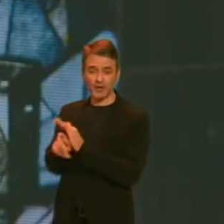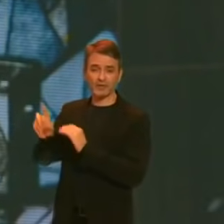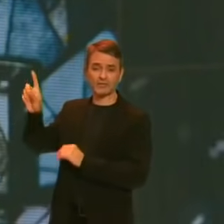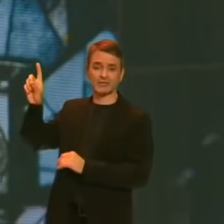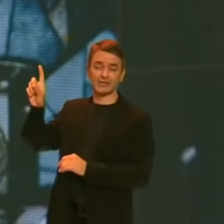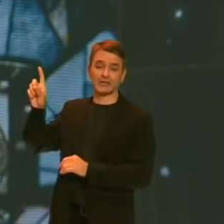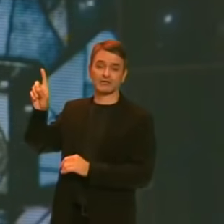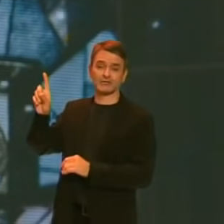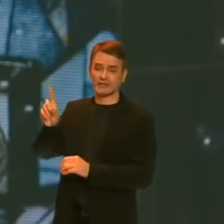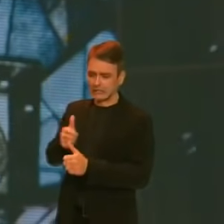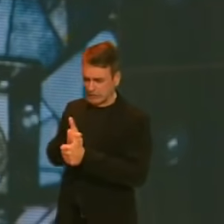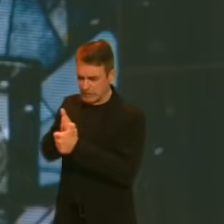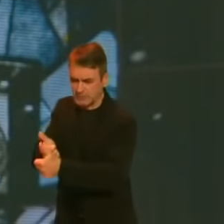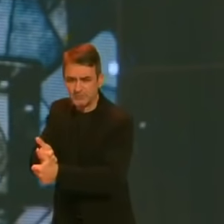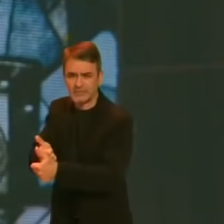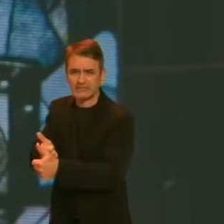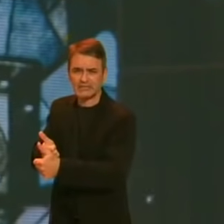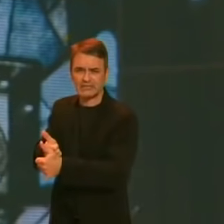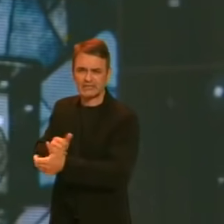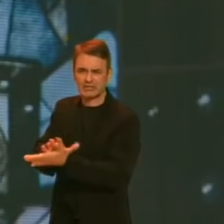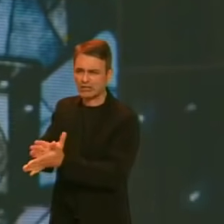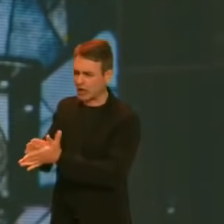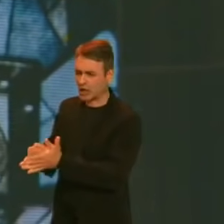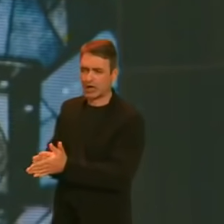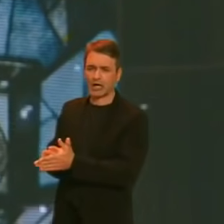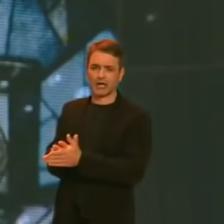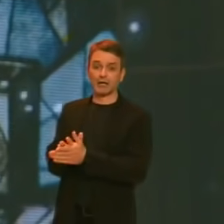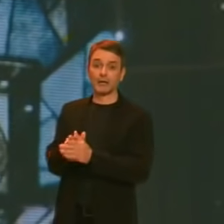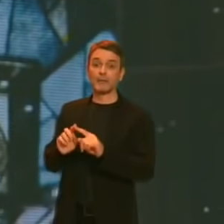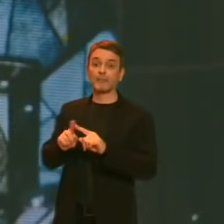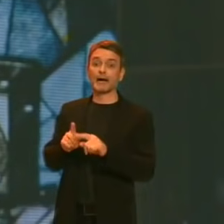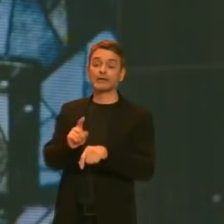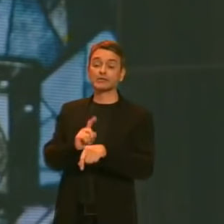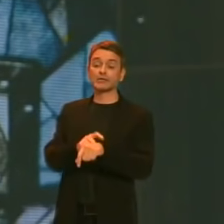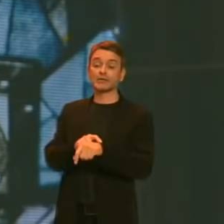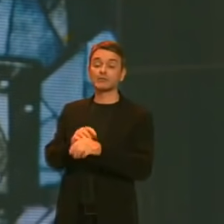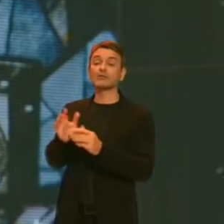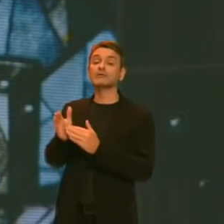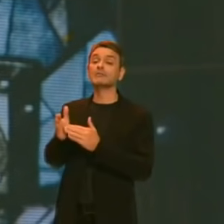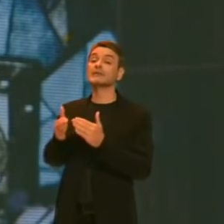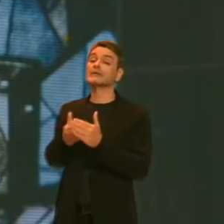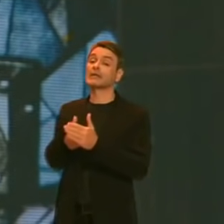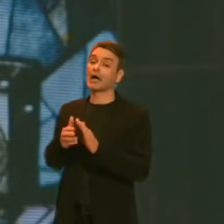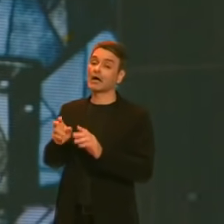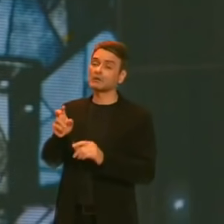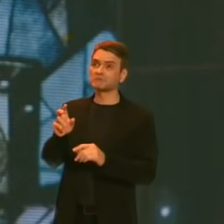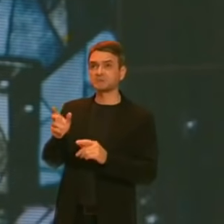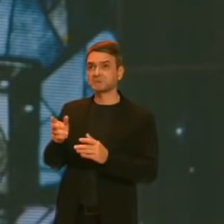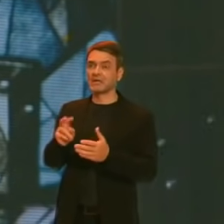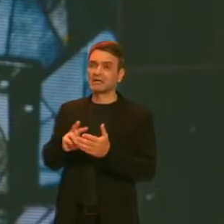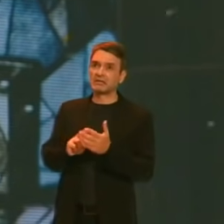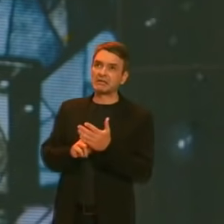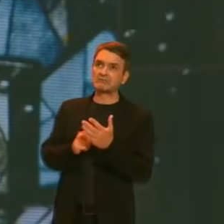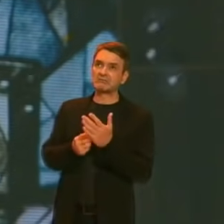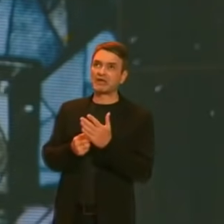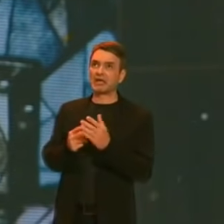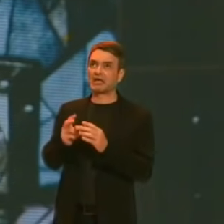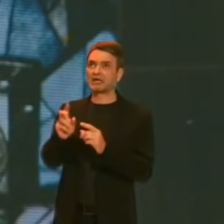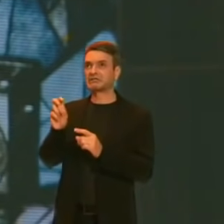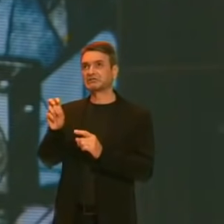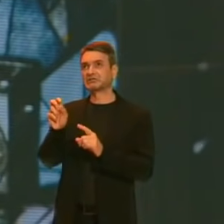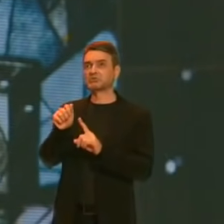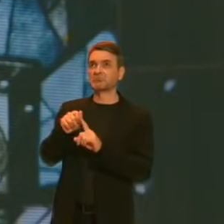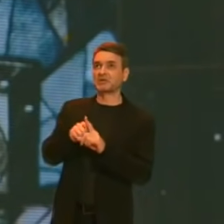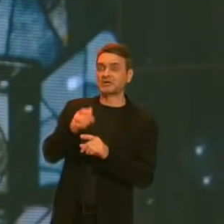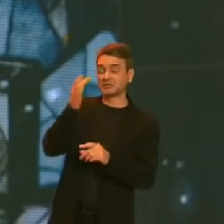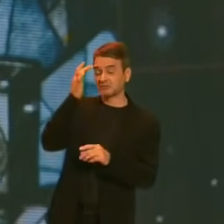demoníaca. E esse tempo está limitado simbolicamente a 5 meses, a gente não sabe dizer quanto tempo é isso. E isso